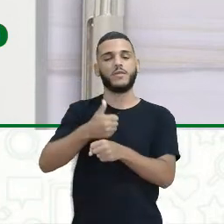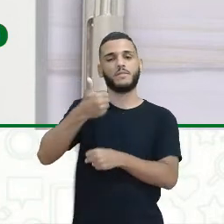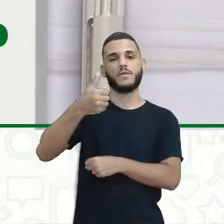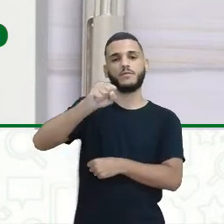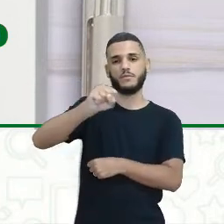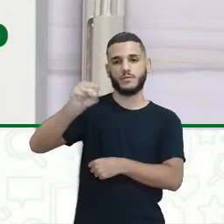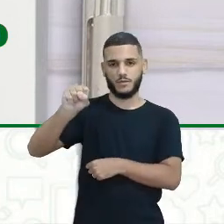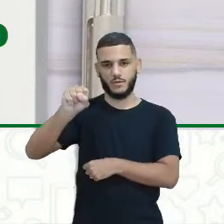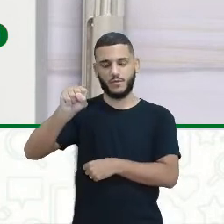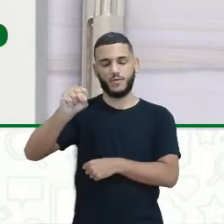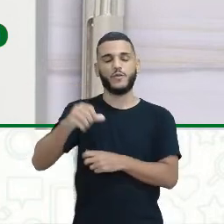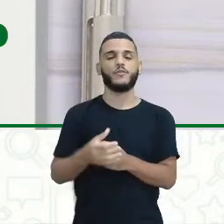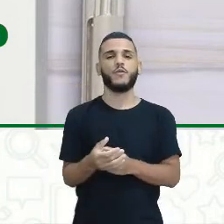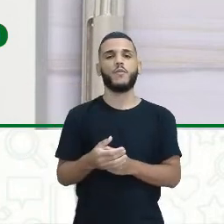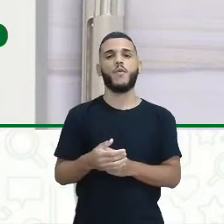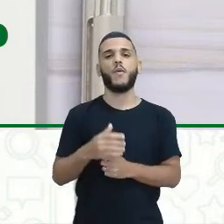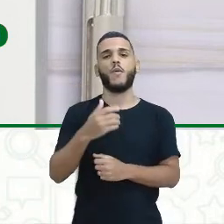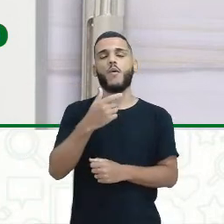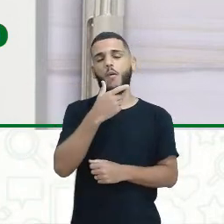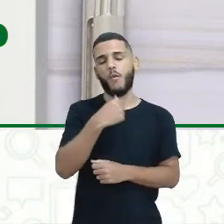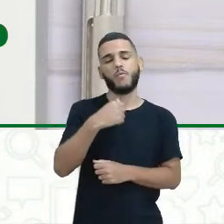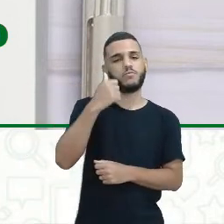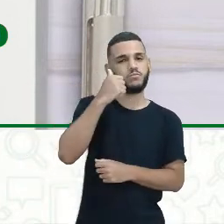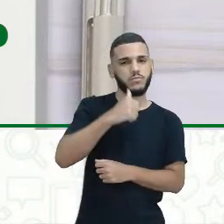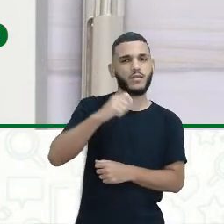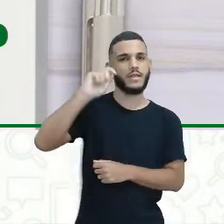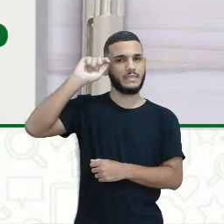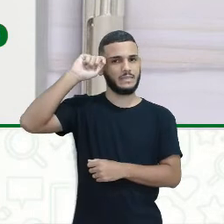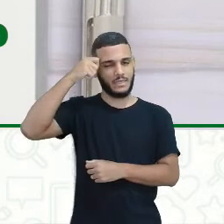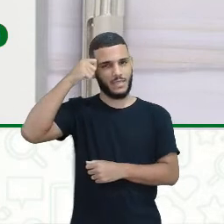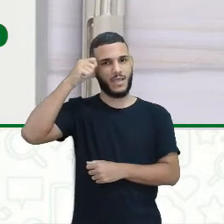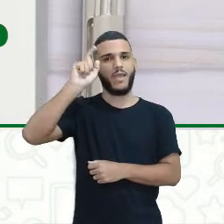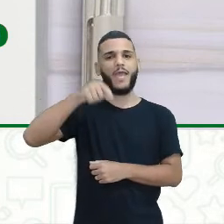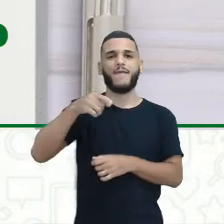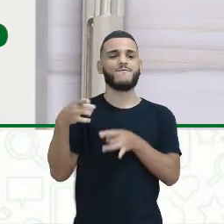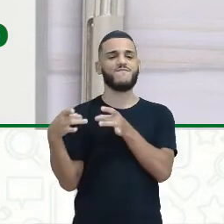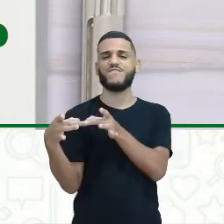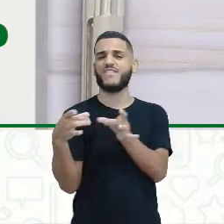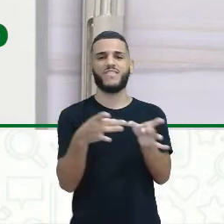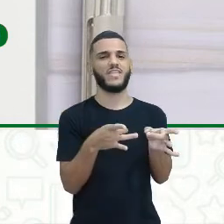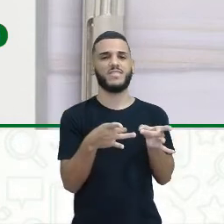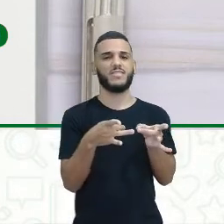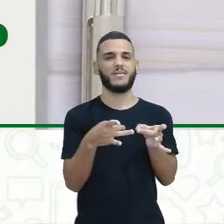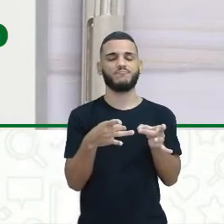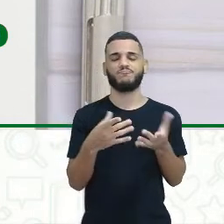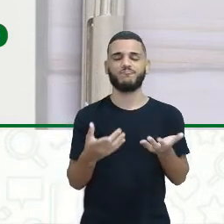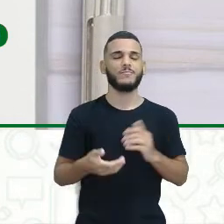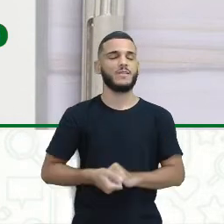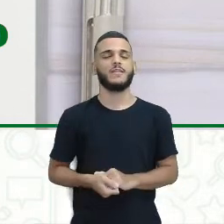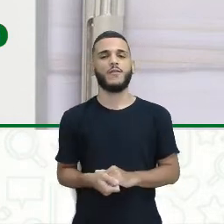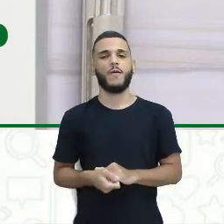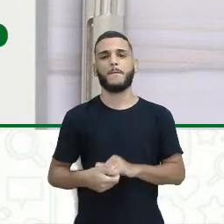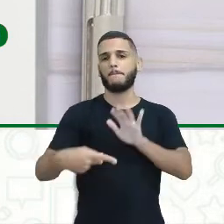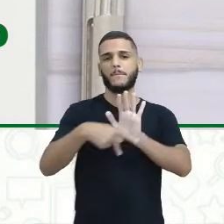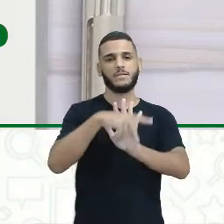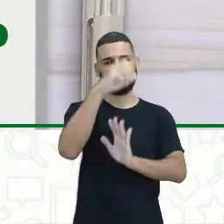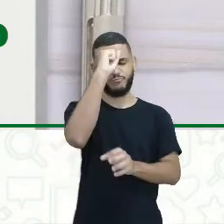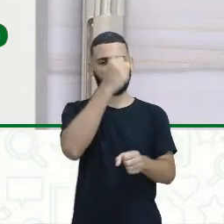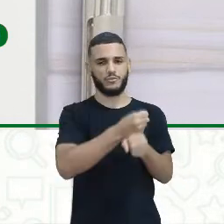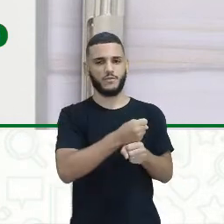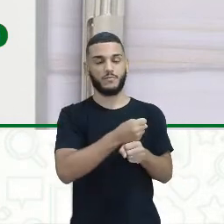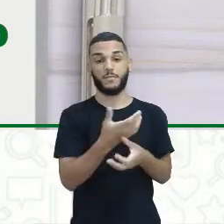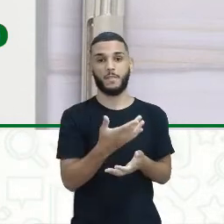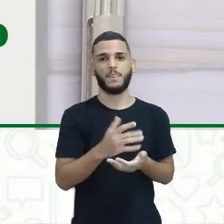uma mercadoria pertencente aos senhores de engenho, né, aos senhores de terras aqui no Brasil. Dia 13,